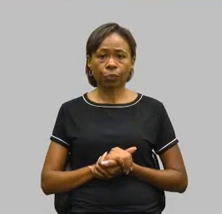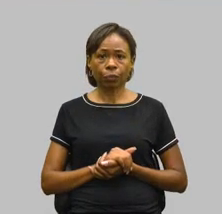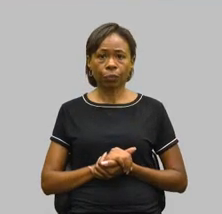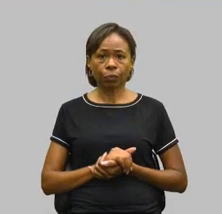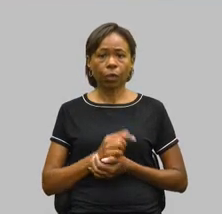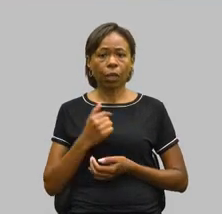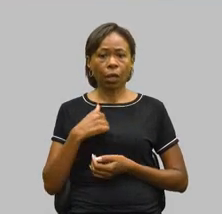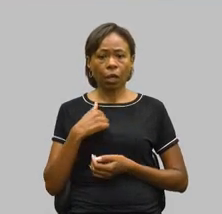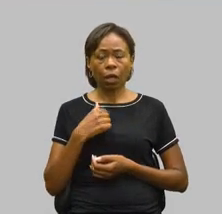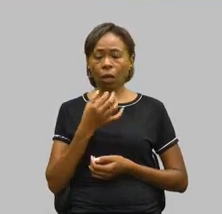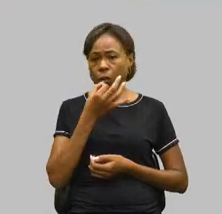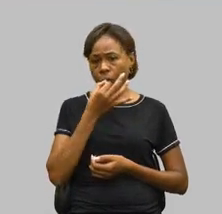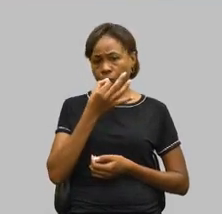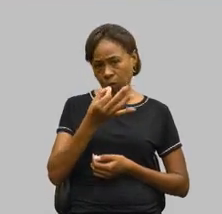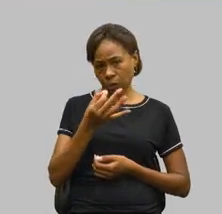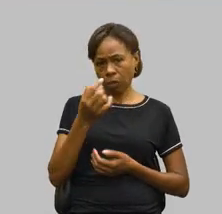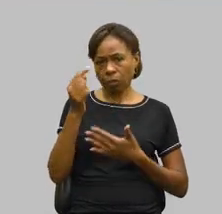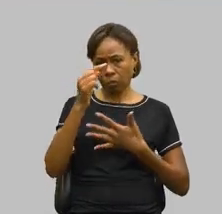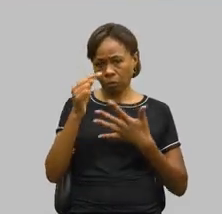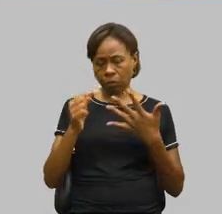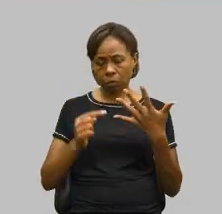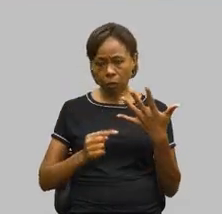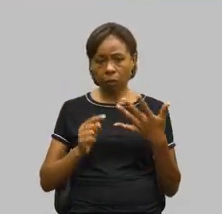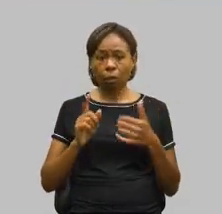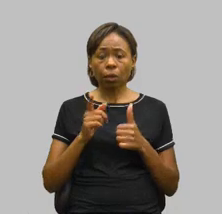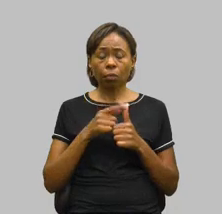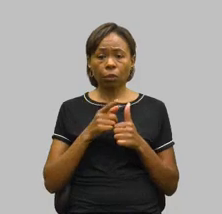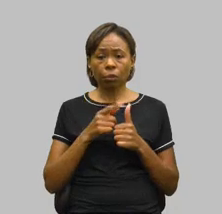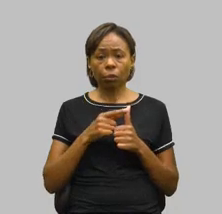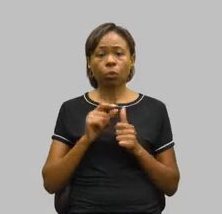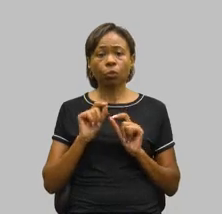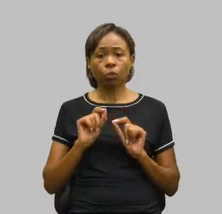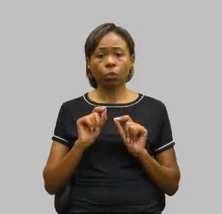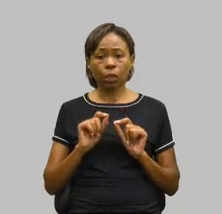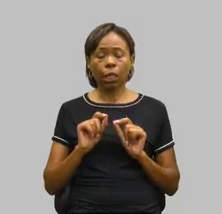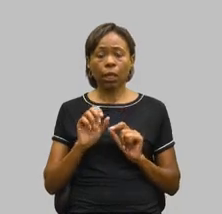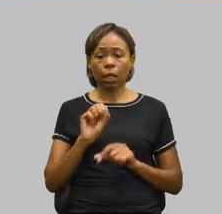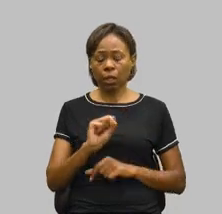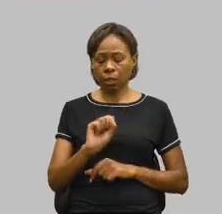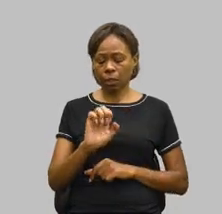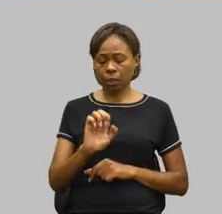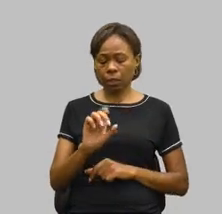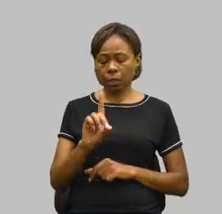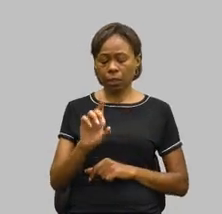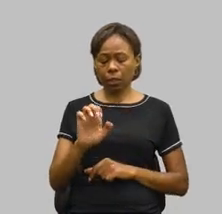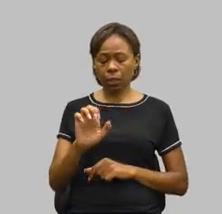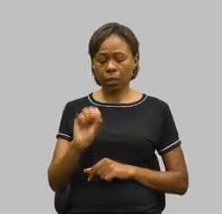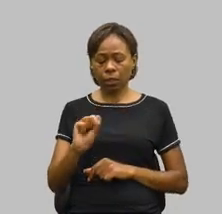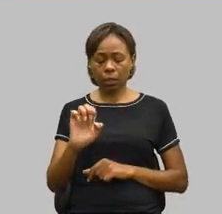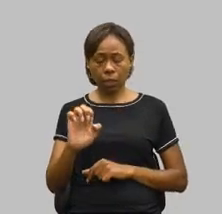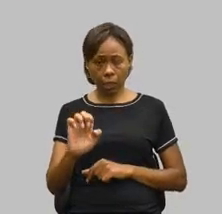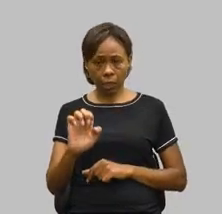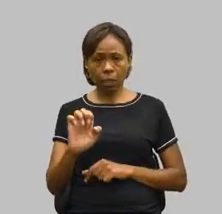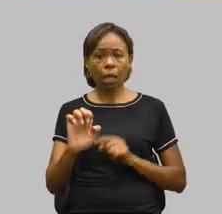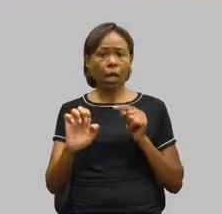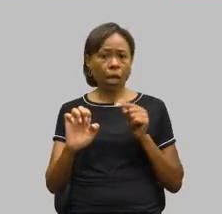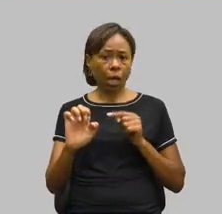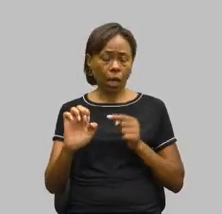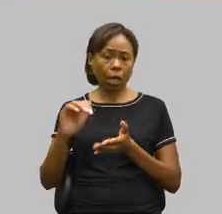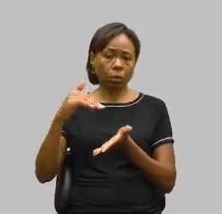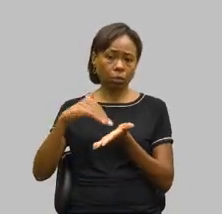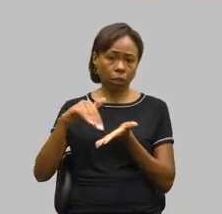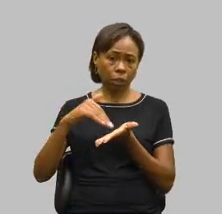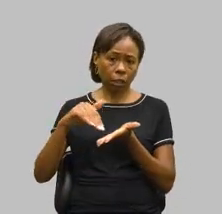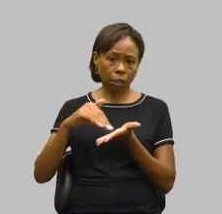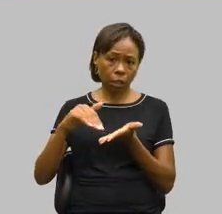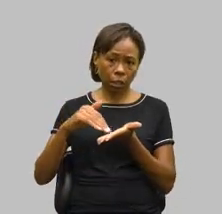aqui algumas colocações secretária eh primeiro dizer gente que a cedes é uma uma das secretarias com